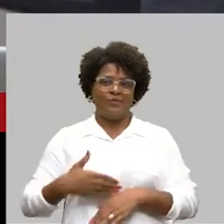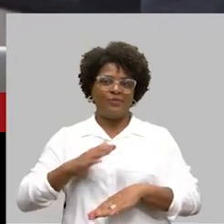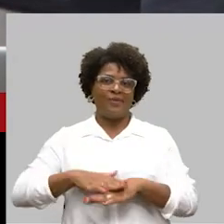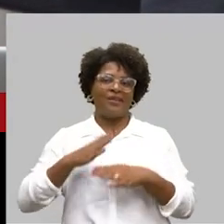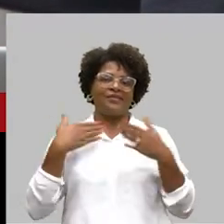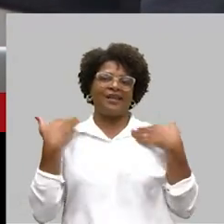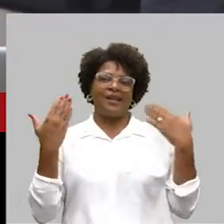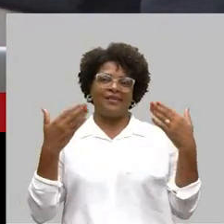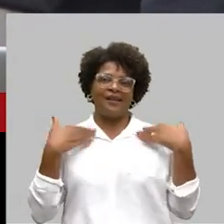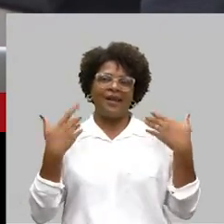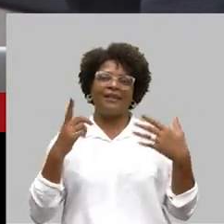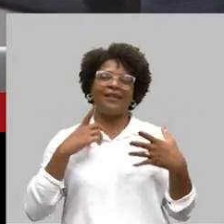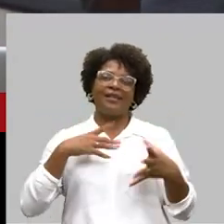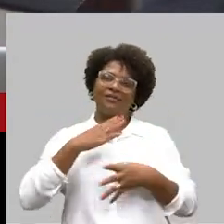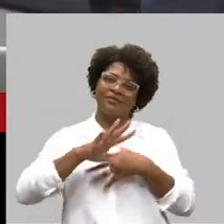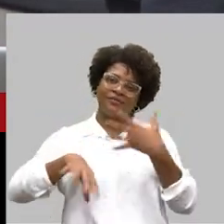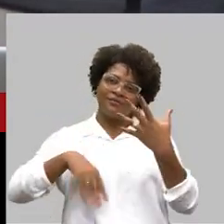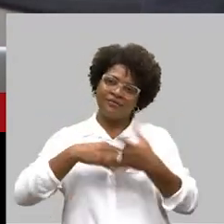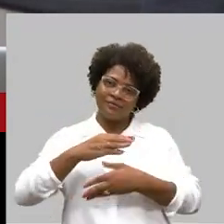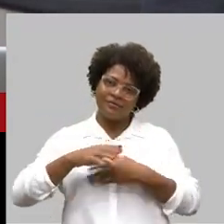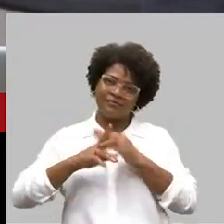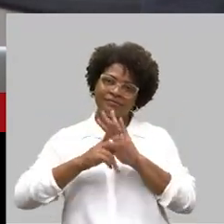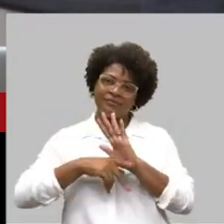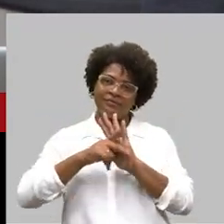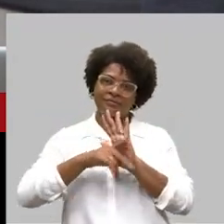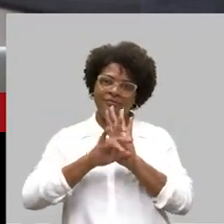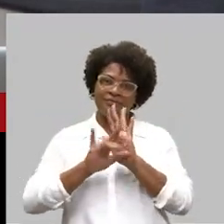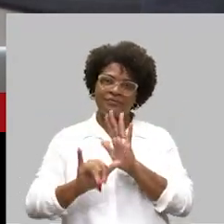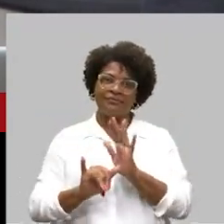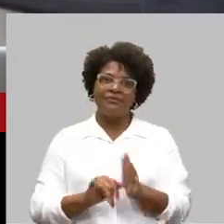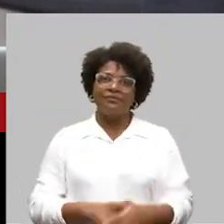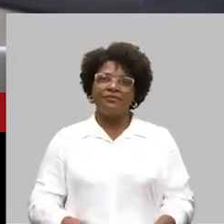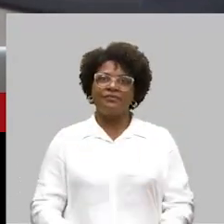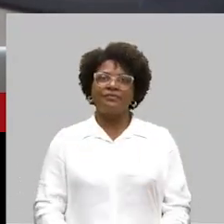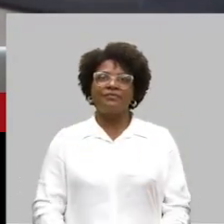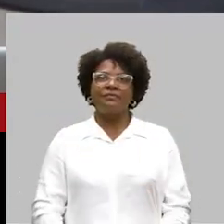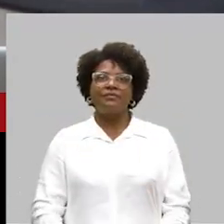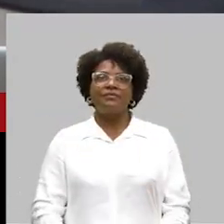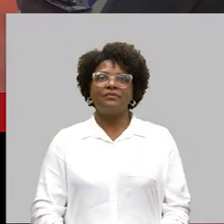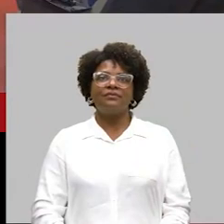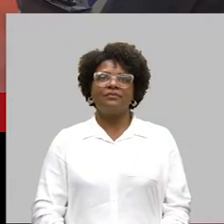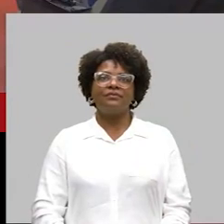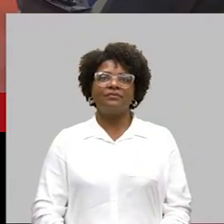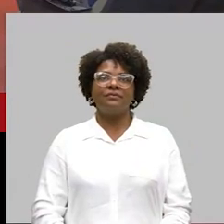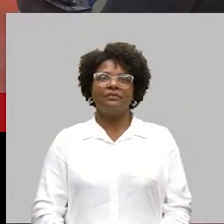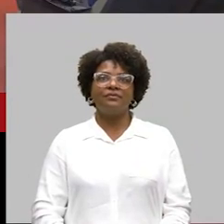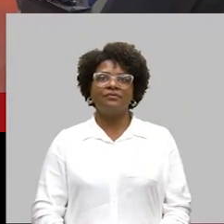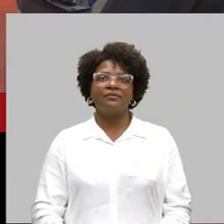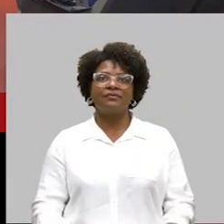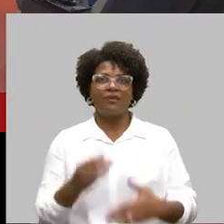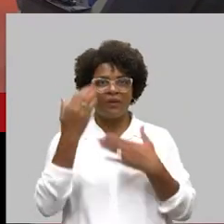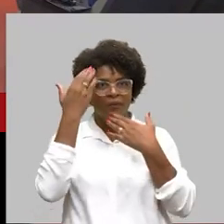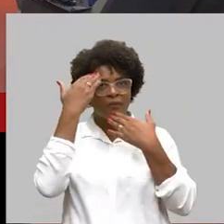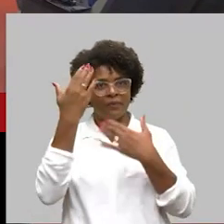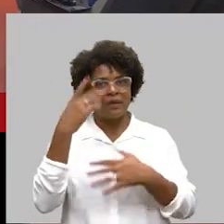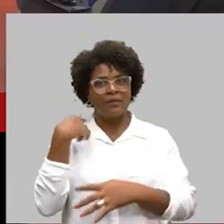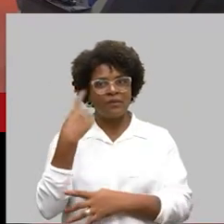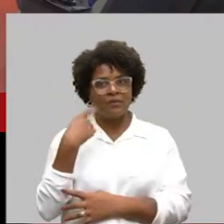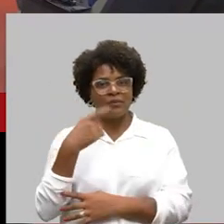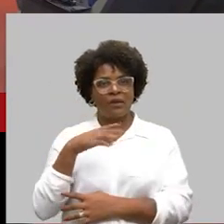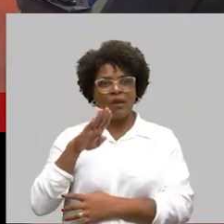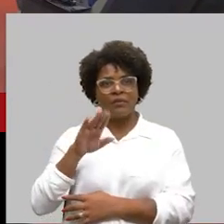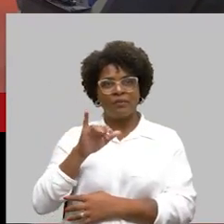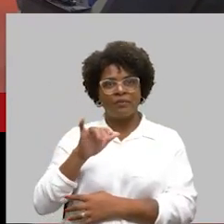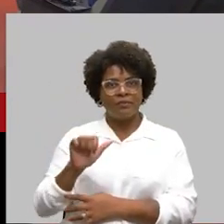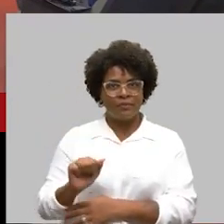grande engajamento no projeto de lei é o melhor de todos muito obrigado Beatriz Aproveitando né informar também que nós teremos